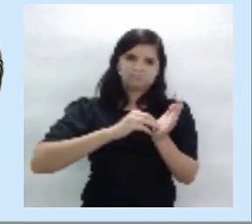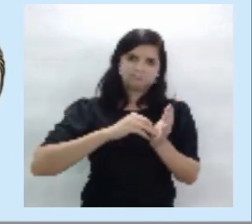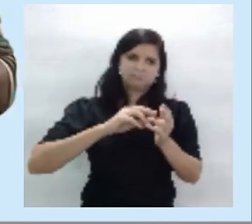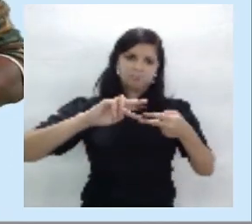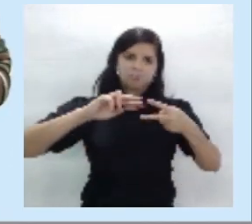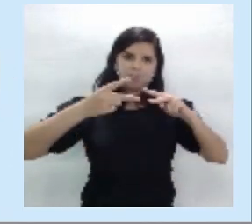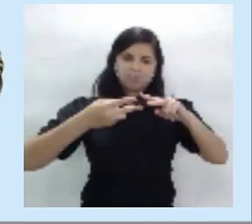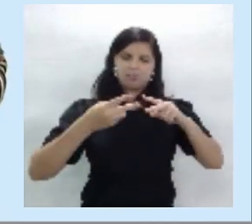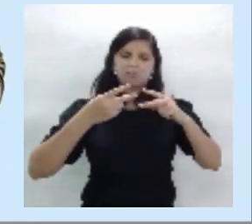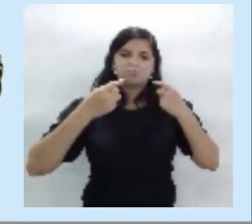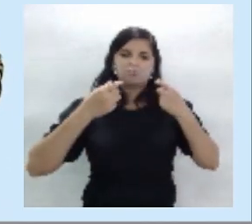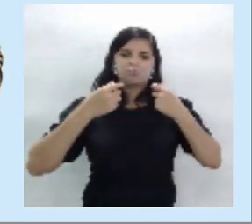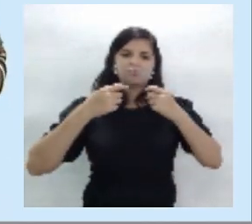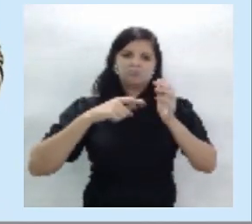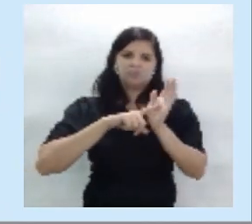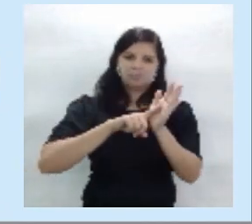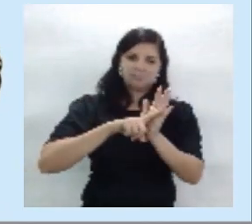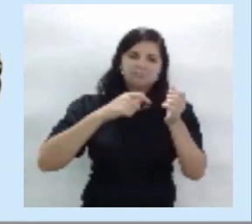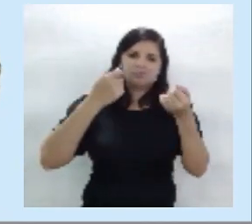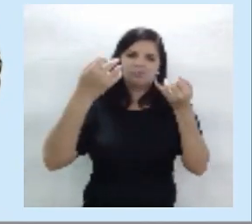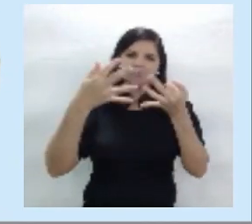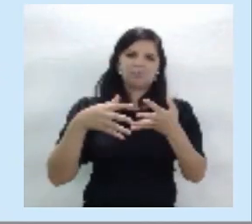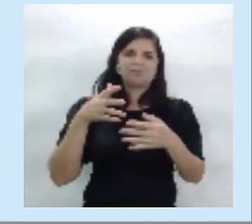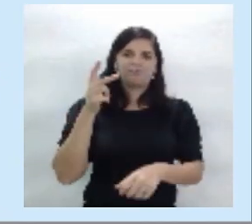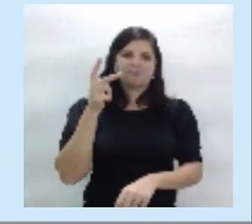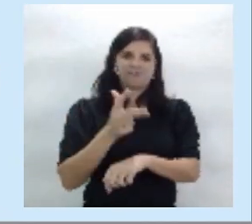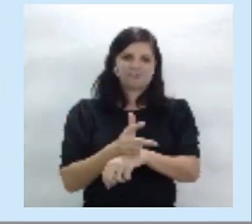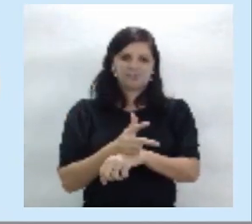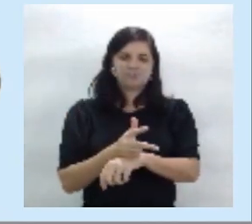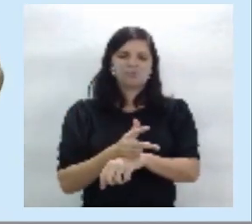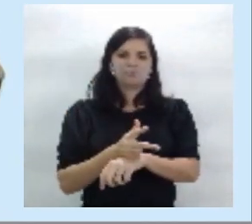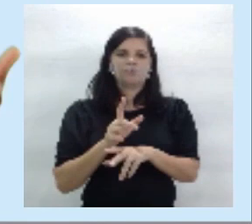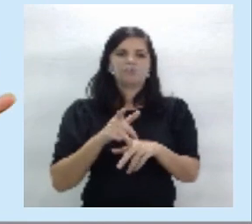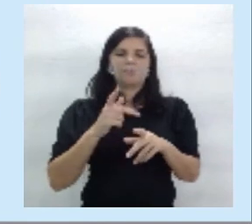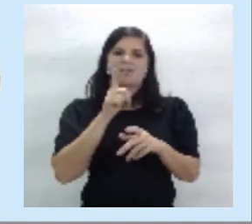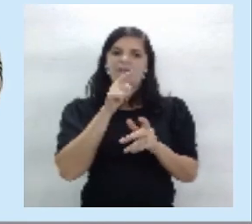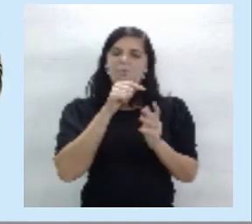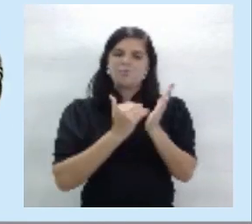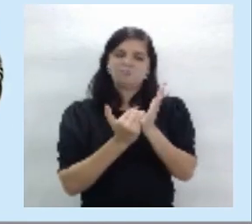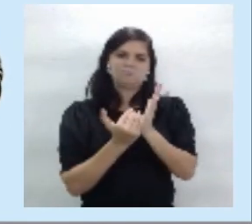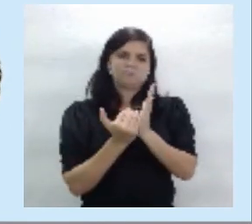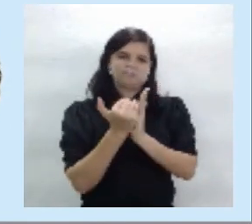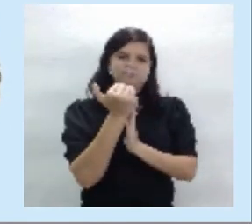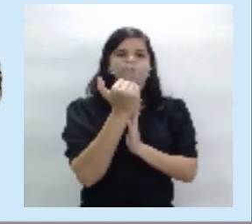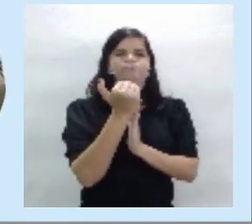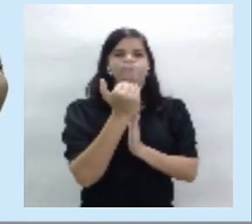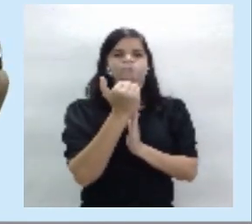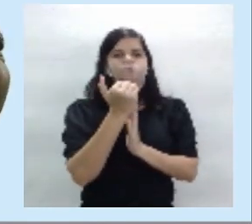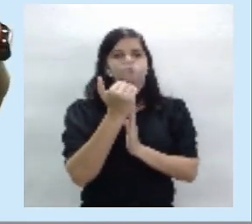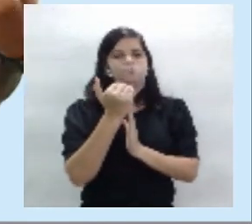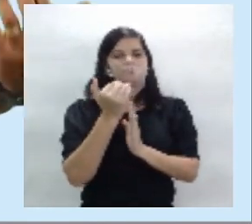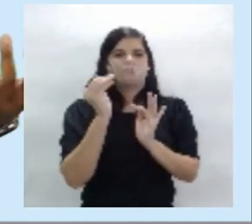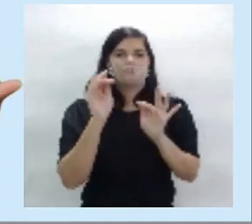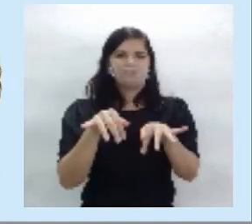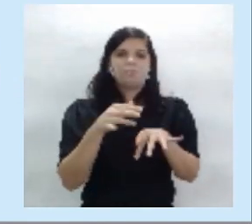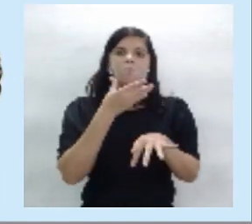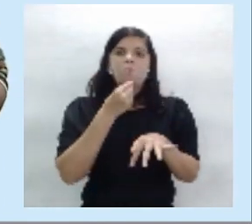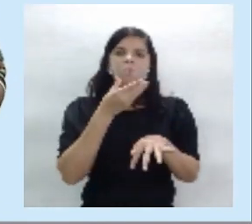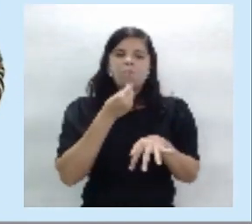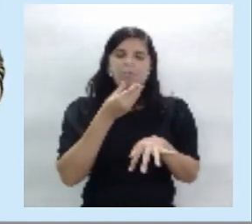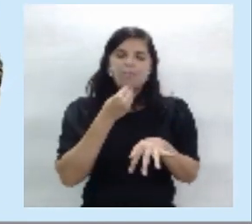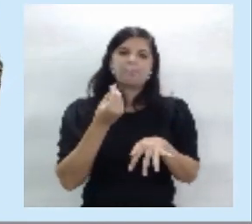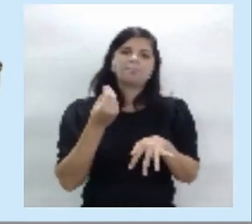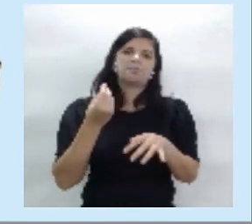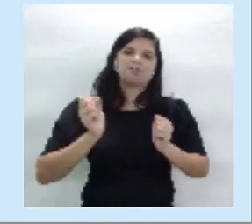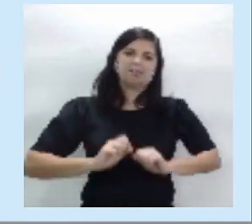Disponível, que fala sobre essa questão, né, do esgotamento de água, né? Da devastação do homem